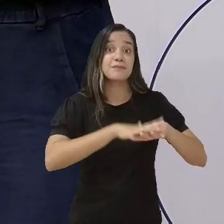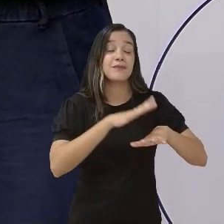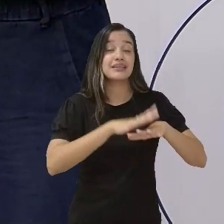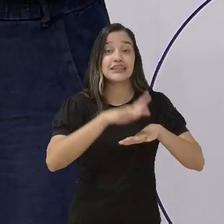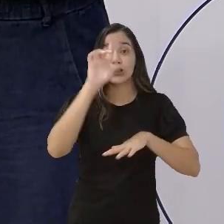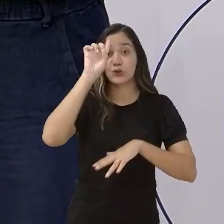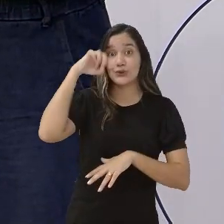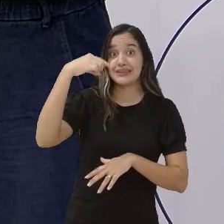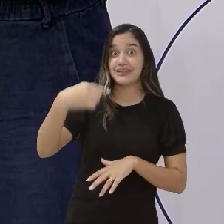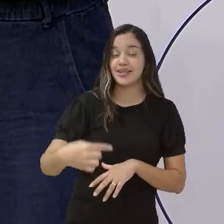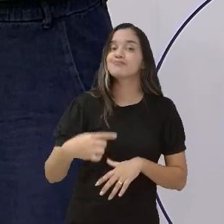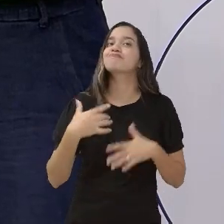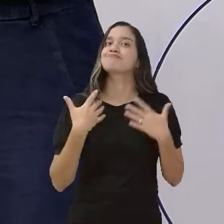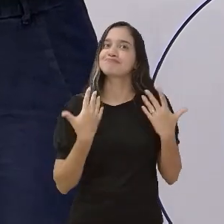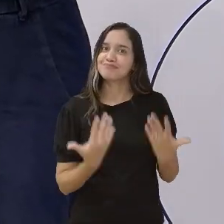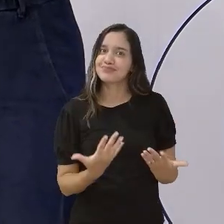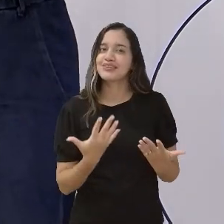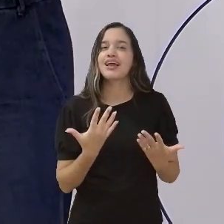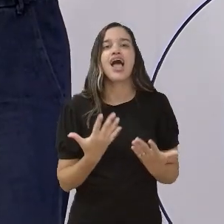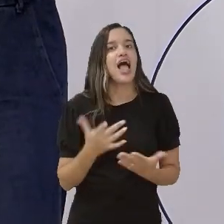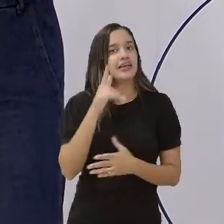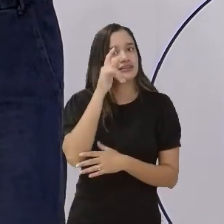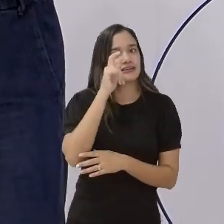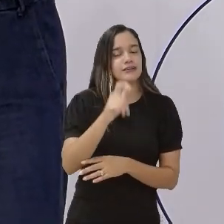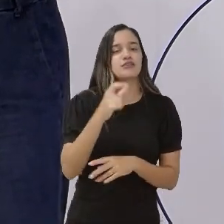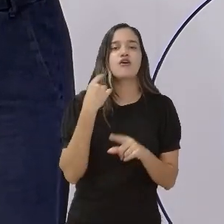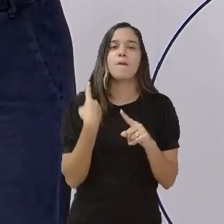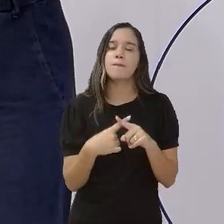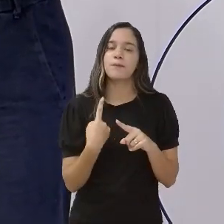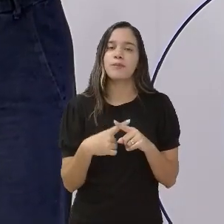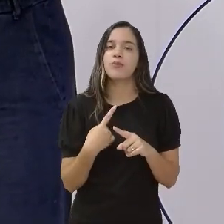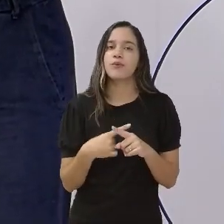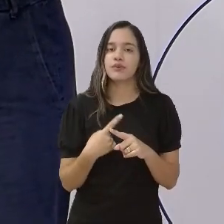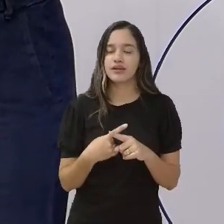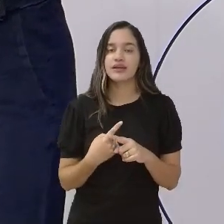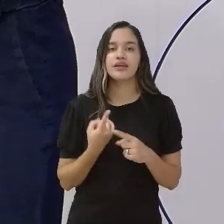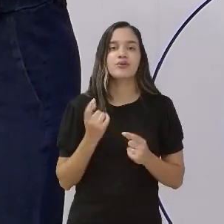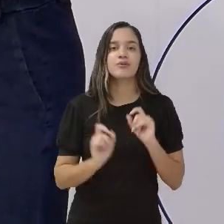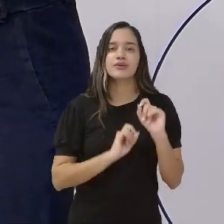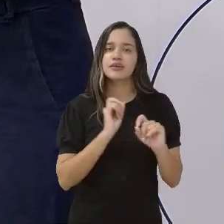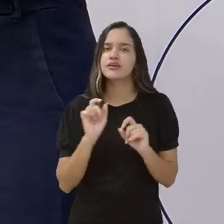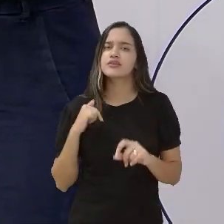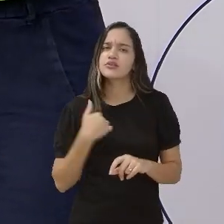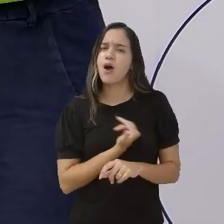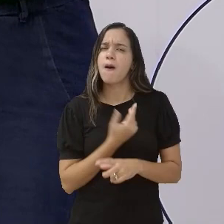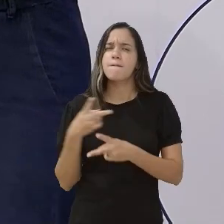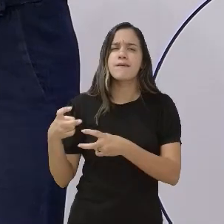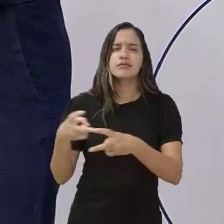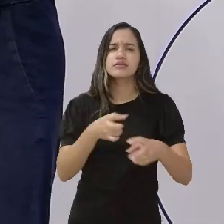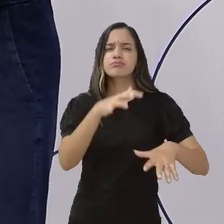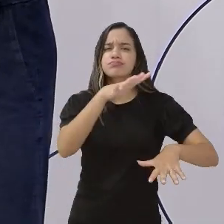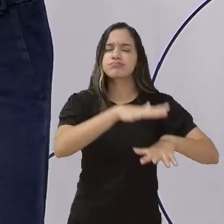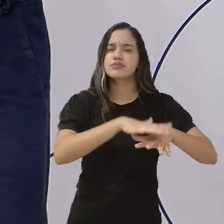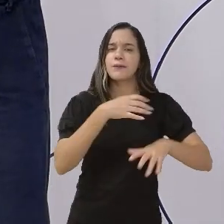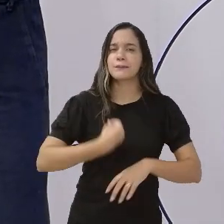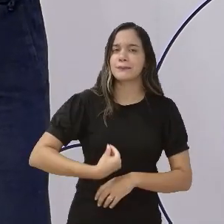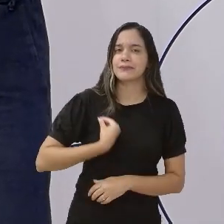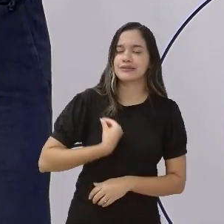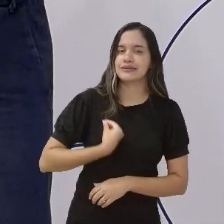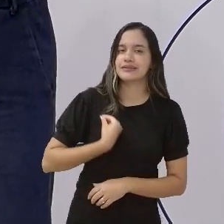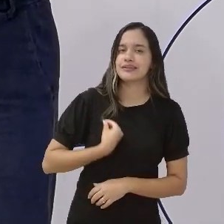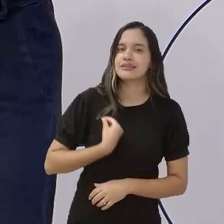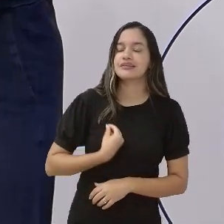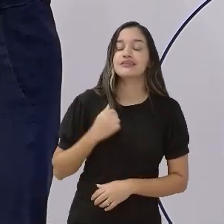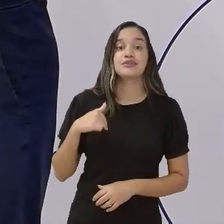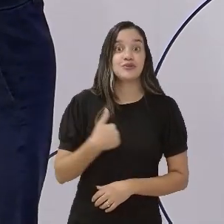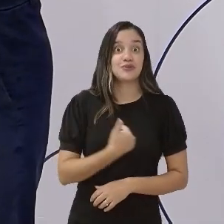dia. Sim. Aí é que ela fica mais interessante, porque a partir do momento que a gente vê a matemática presente ali, No